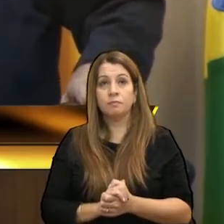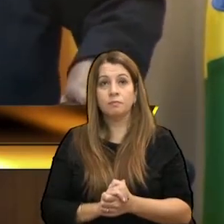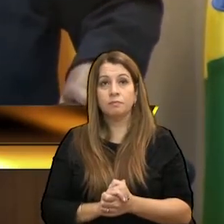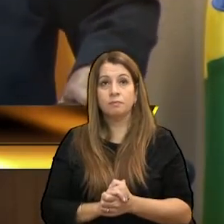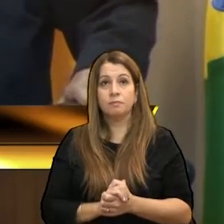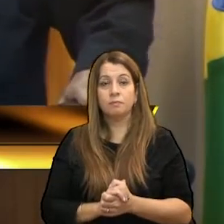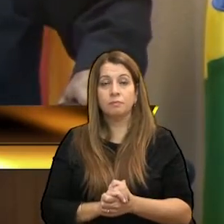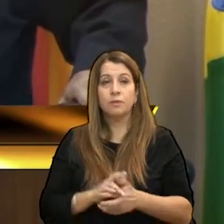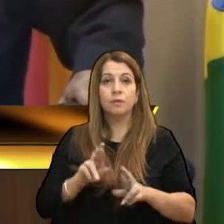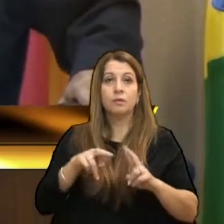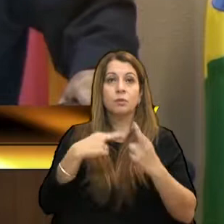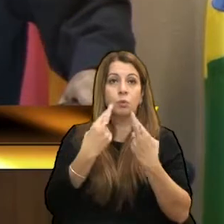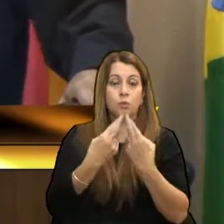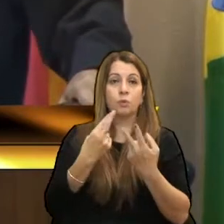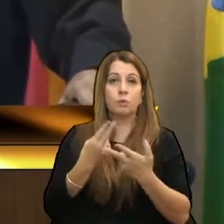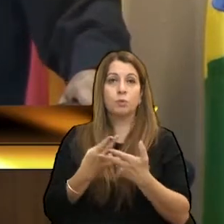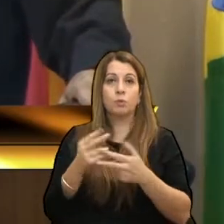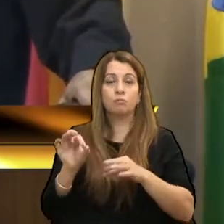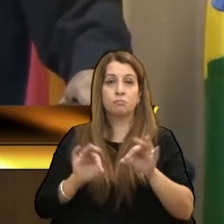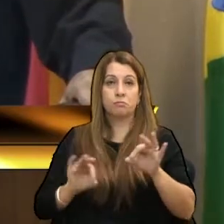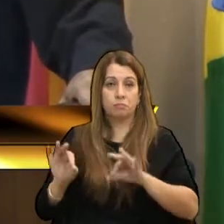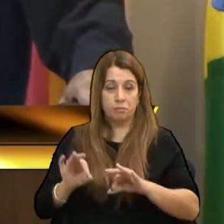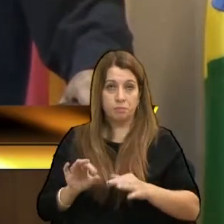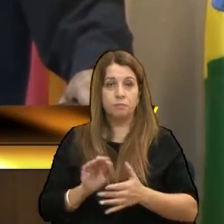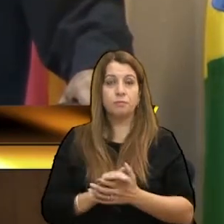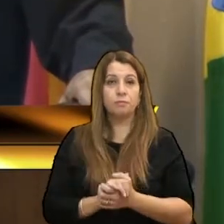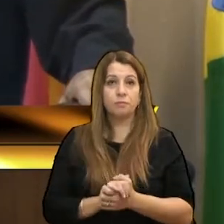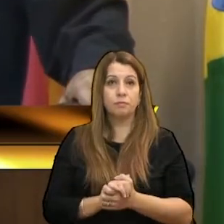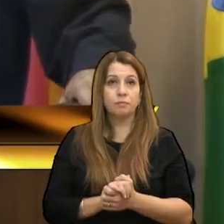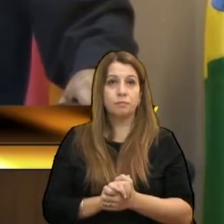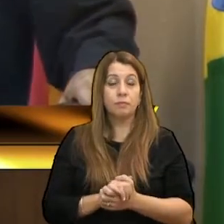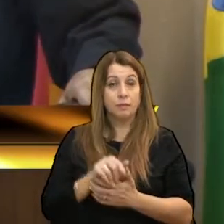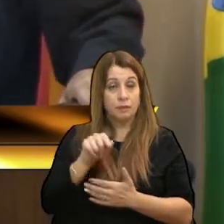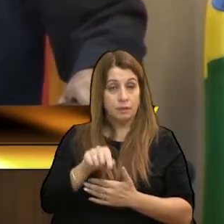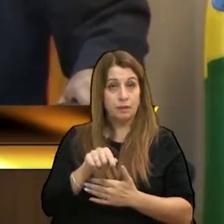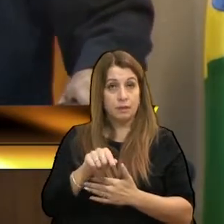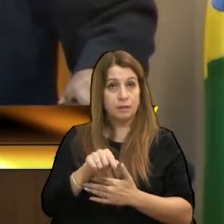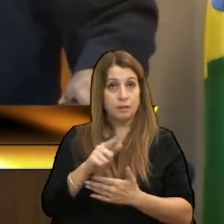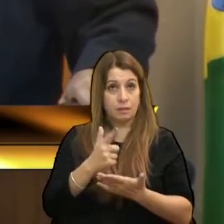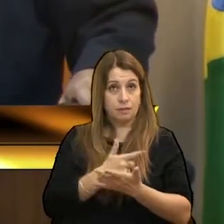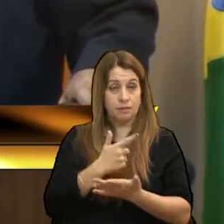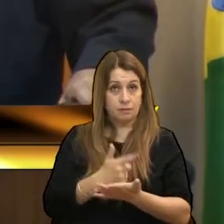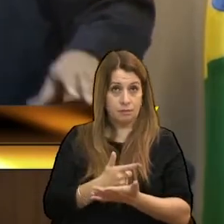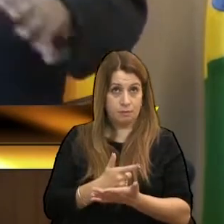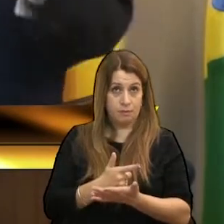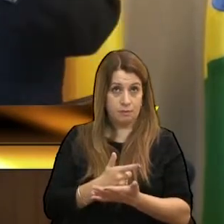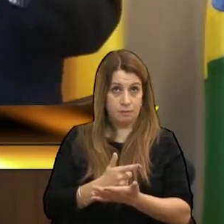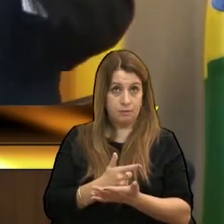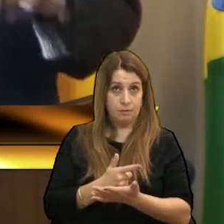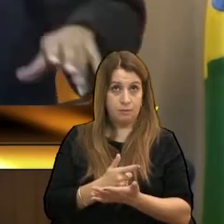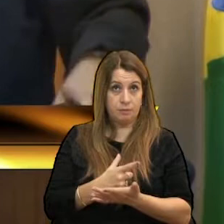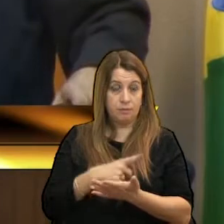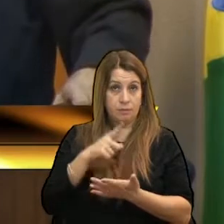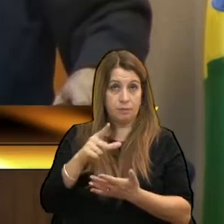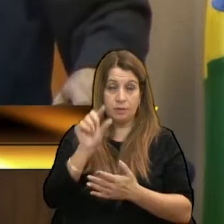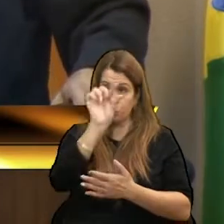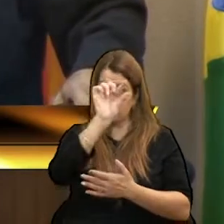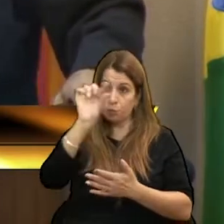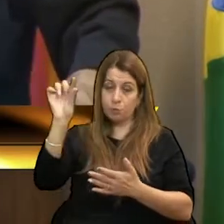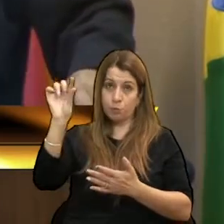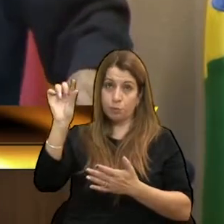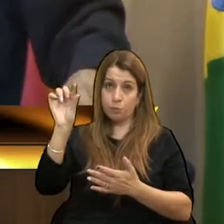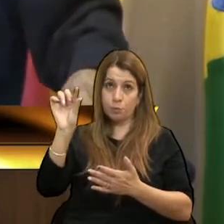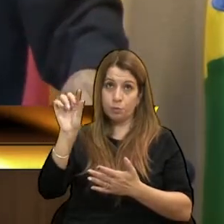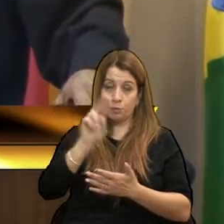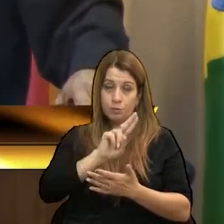nas reuniões de organização desta obra, que está lá no cabeçalho